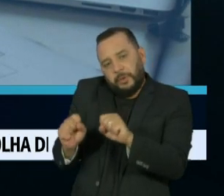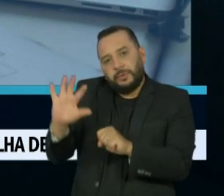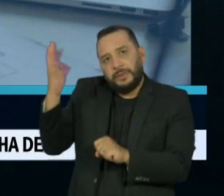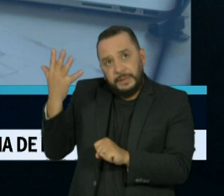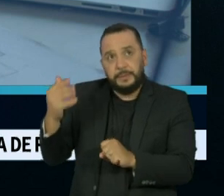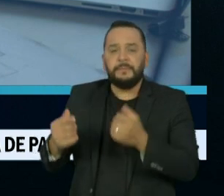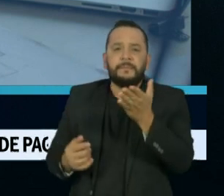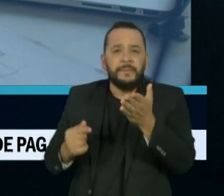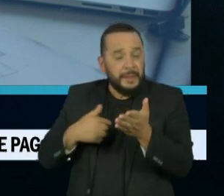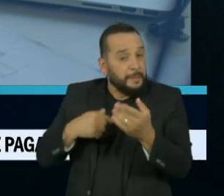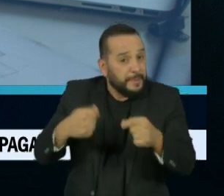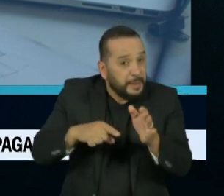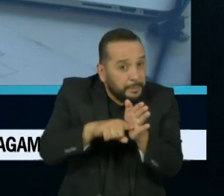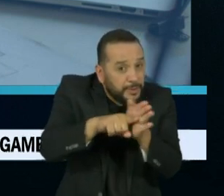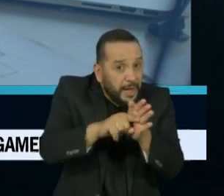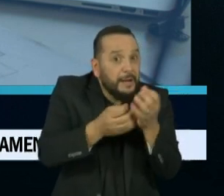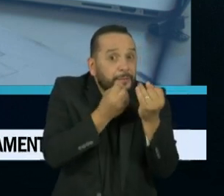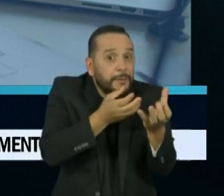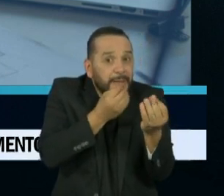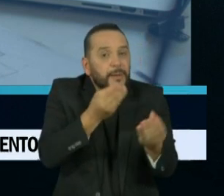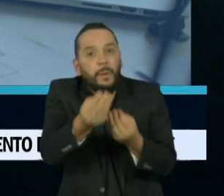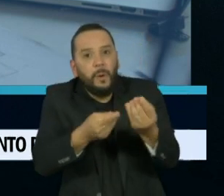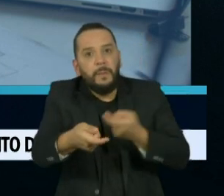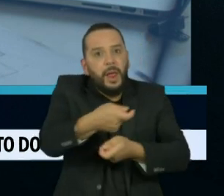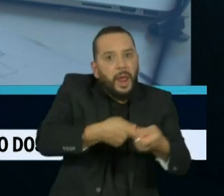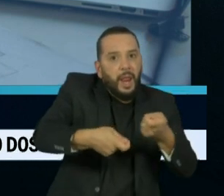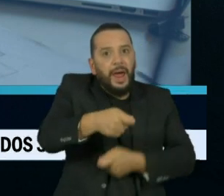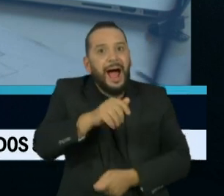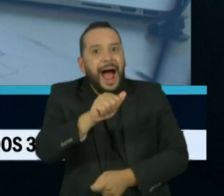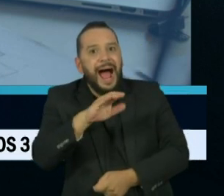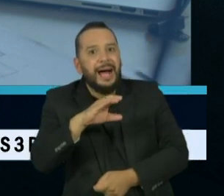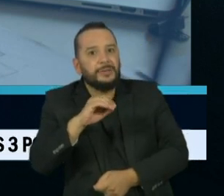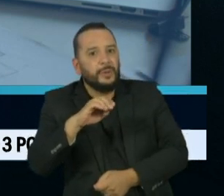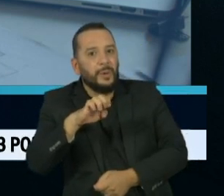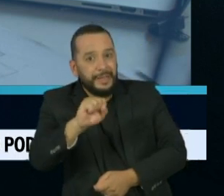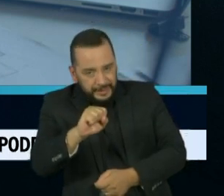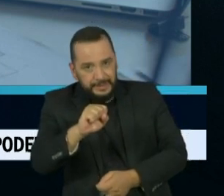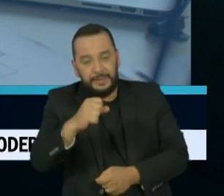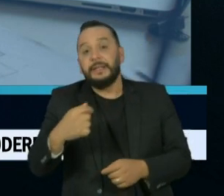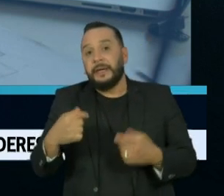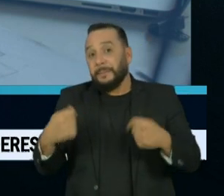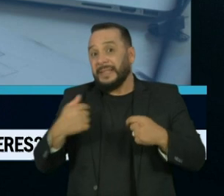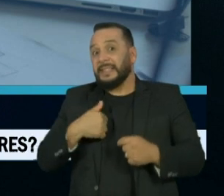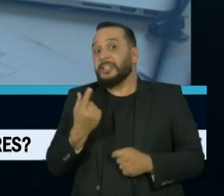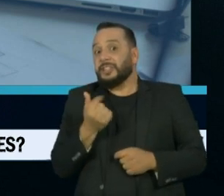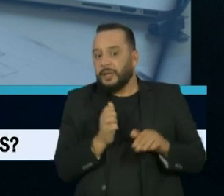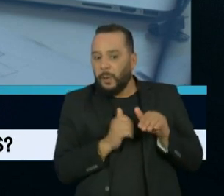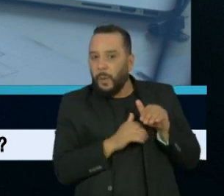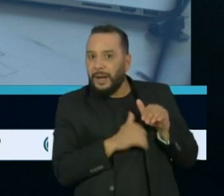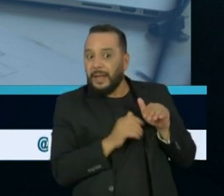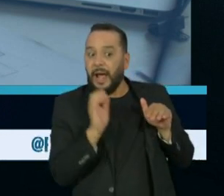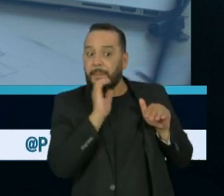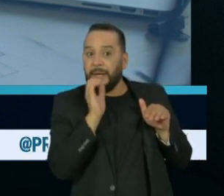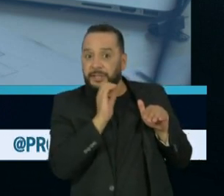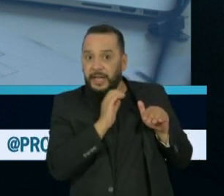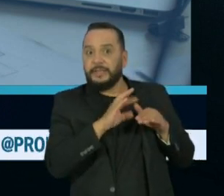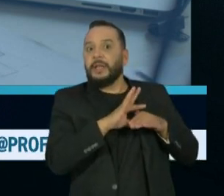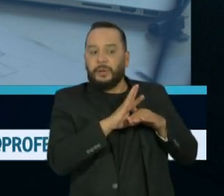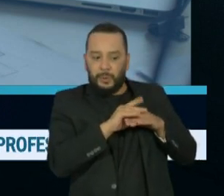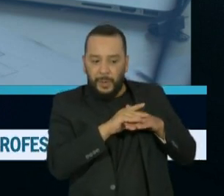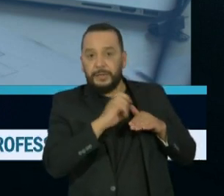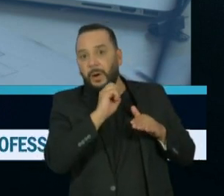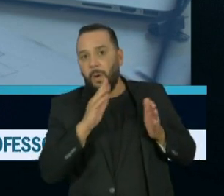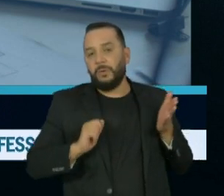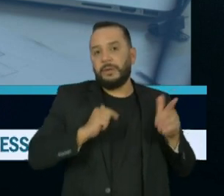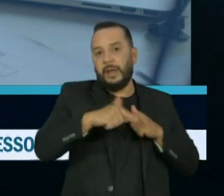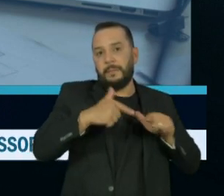Busque informação sobre o mercado de ações. Faça uma reserva em renda fixa para despesas de emergência, uma doença ou perda de emprego, por